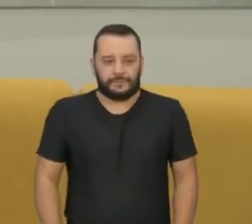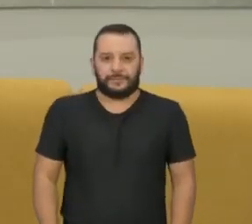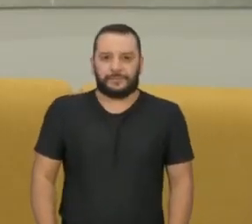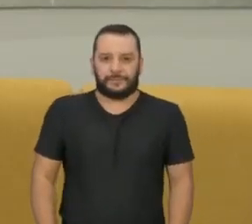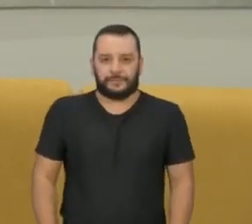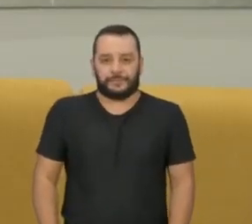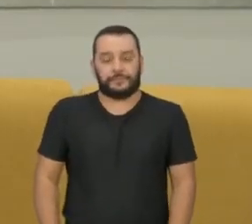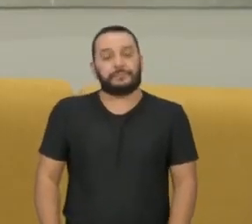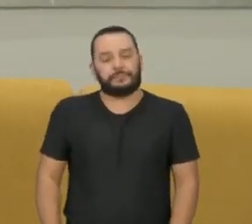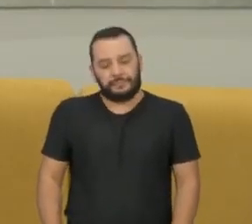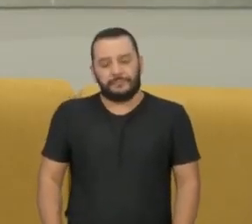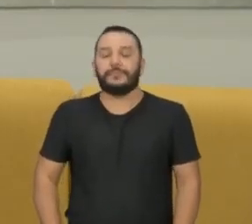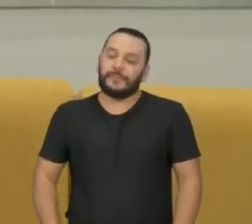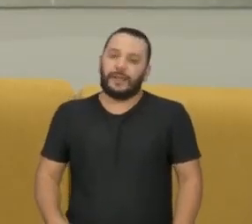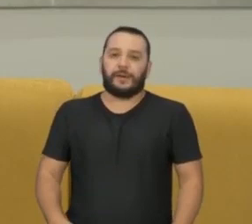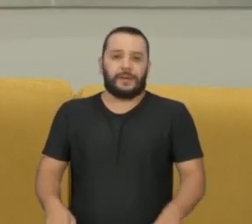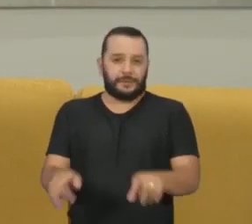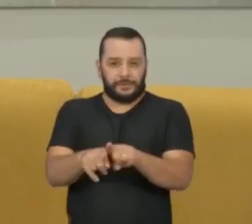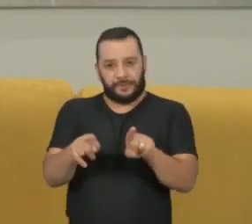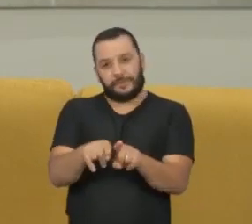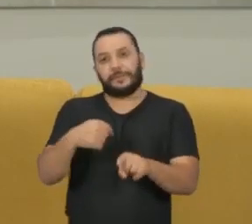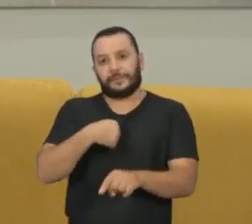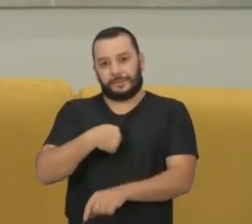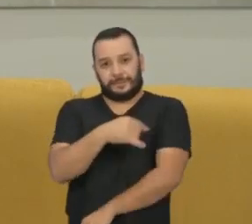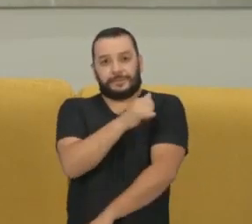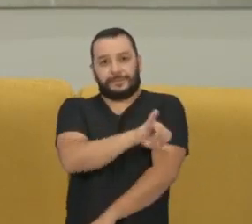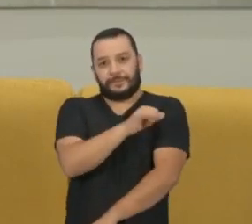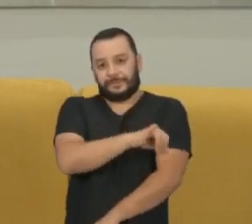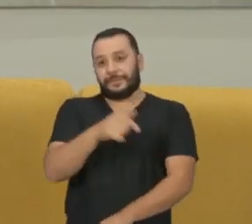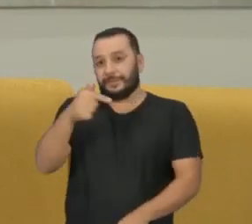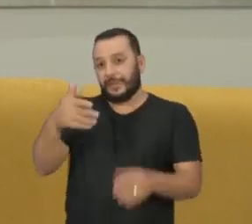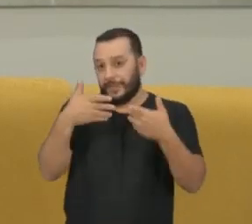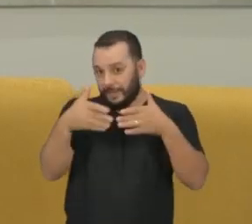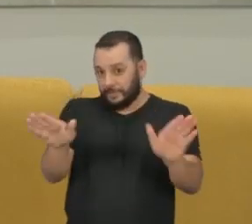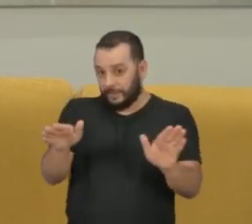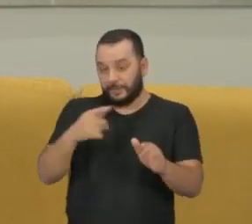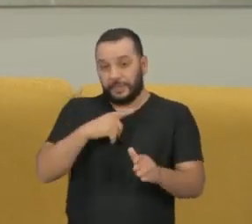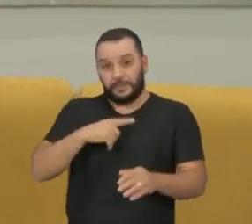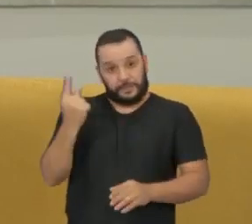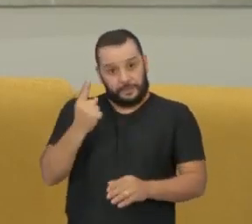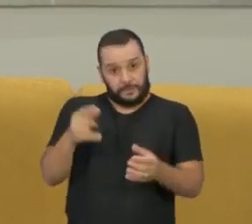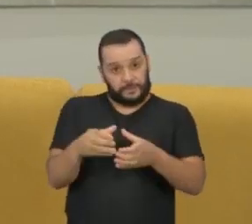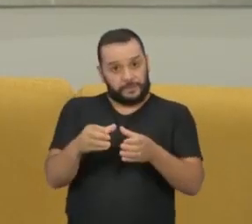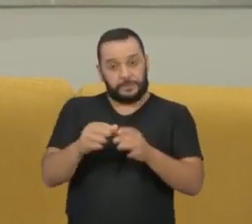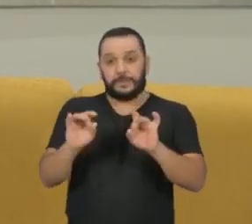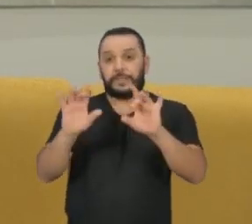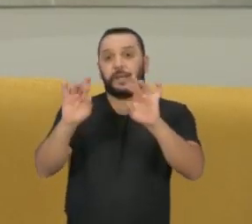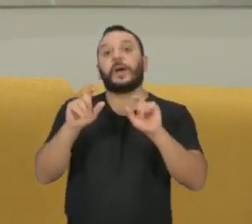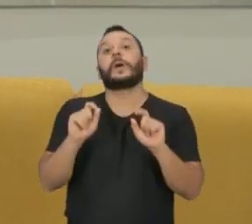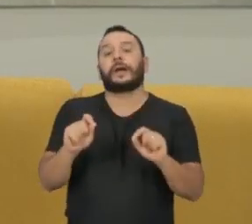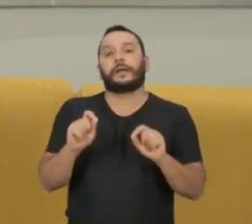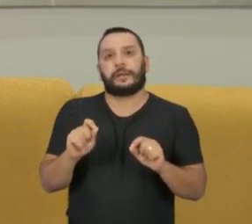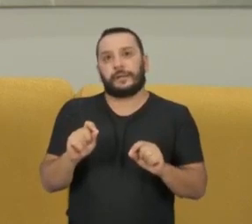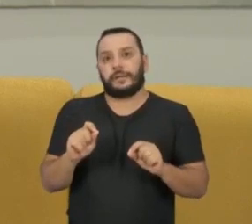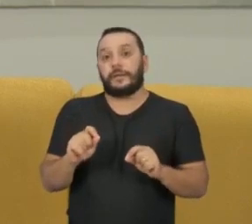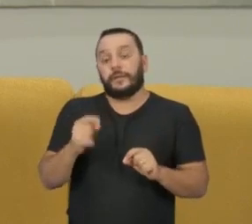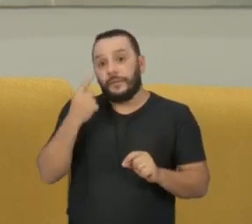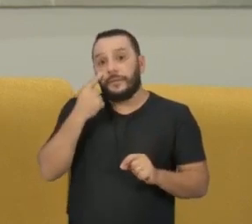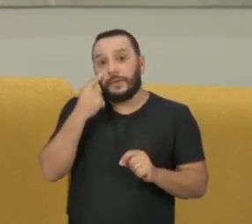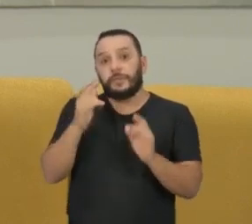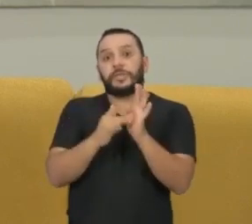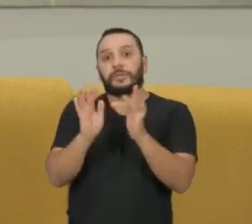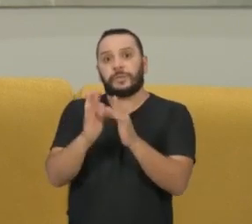E 7 escolas abriram o Carnaval do Rio de Janeiro ontem à noite. A primeira noite do Grupo Especial no Sambódromo viu Jesus